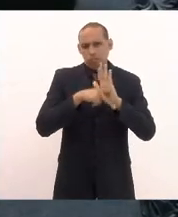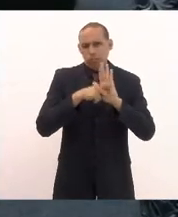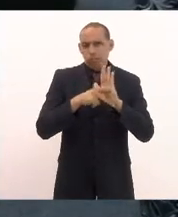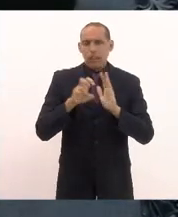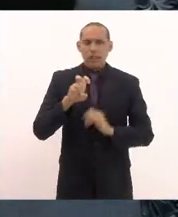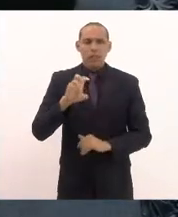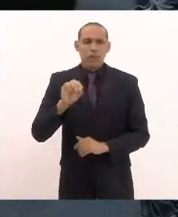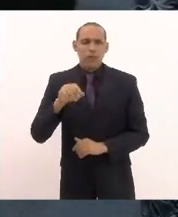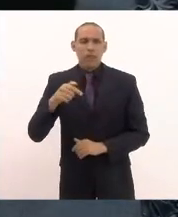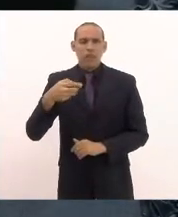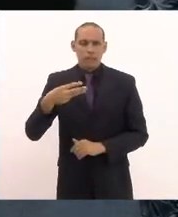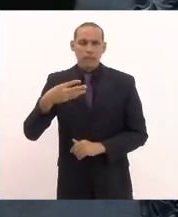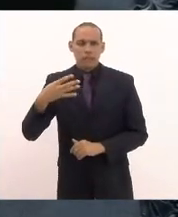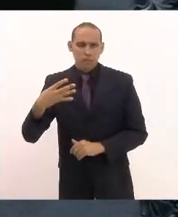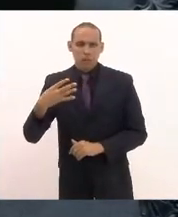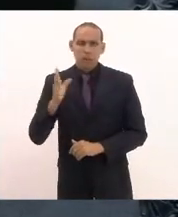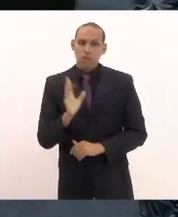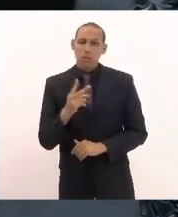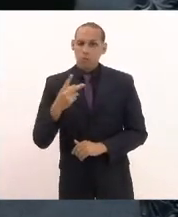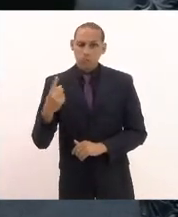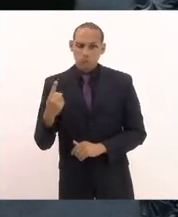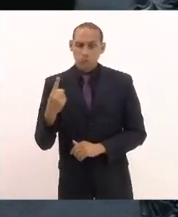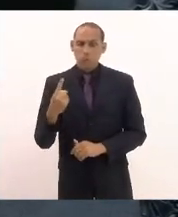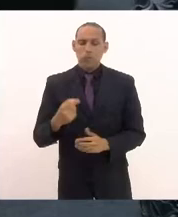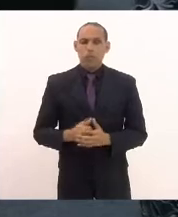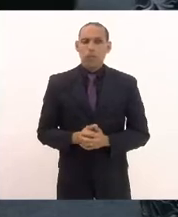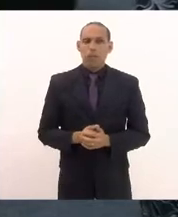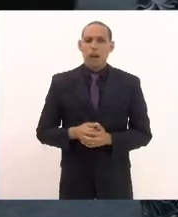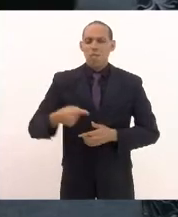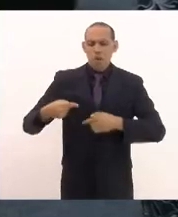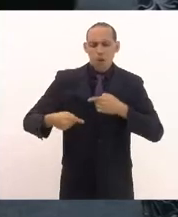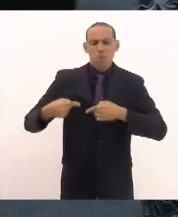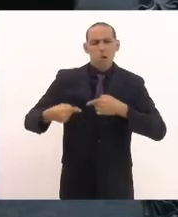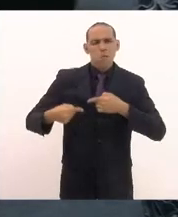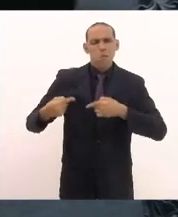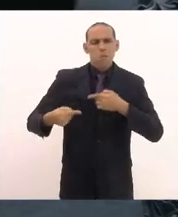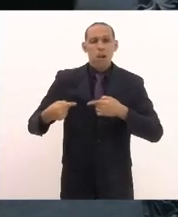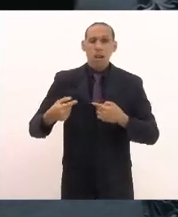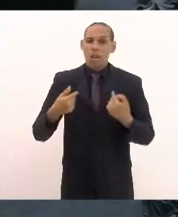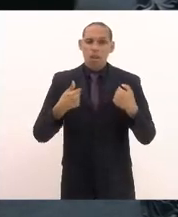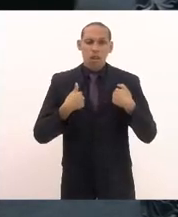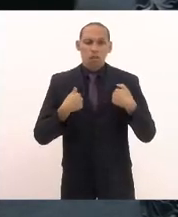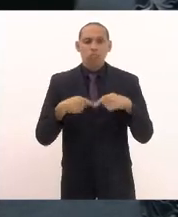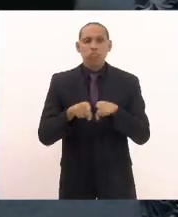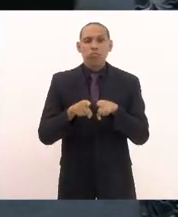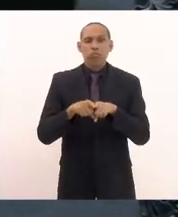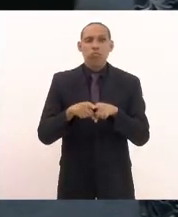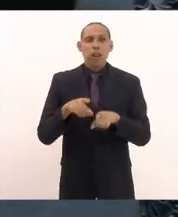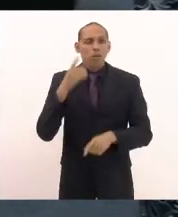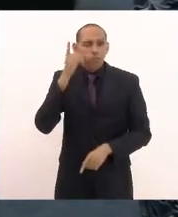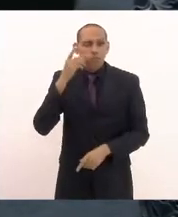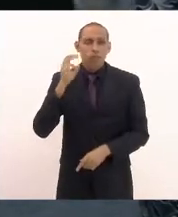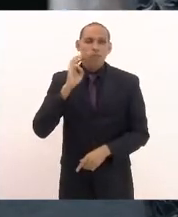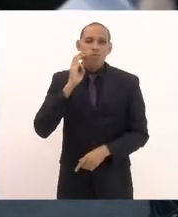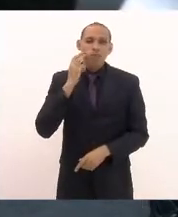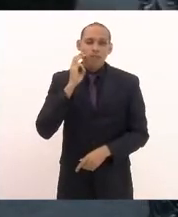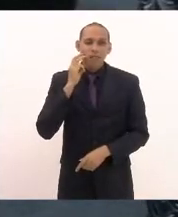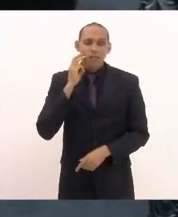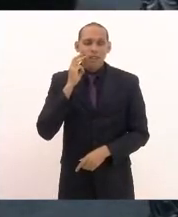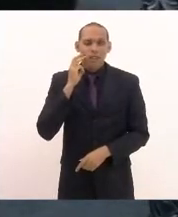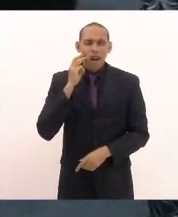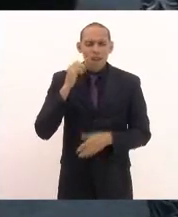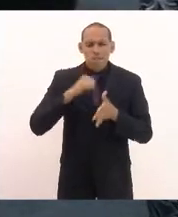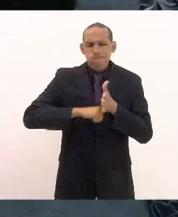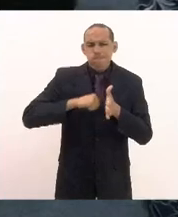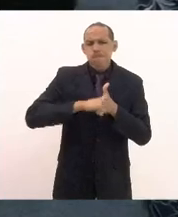projeto 5034/2021, é um debate que eu e o deputado Valdec Carneiros travamos com